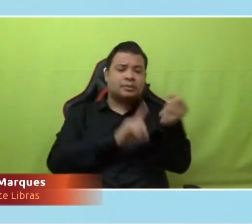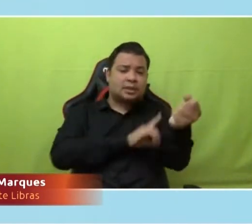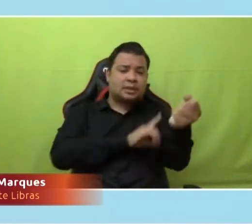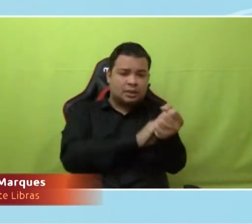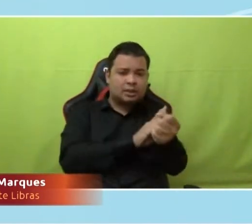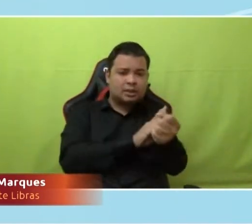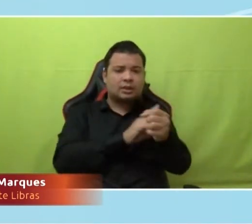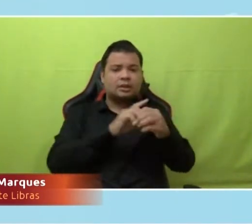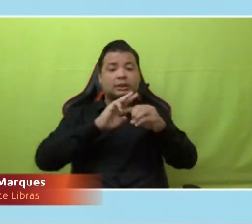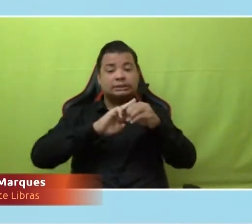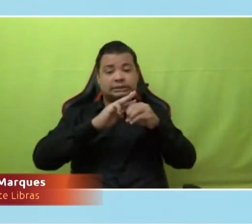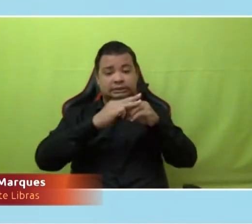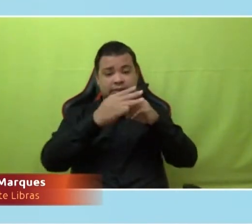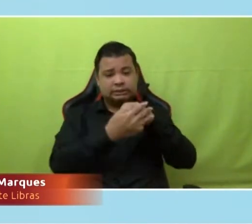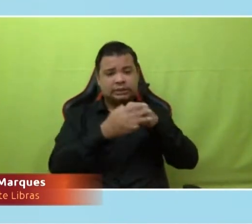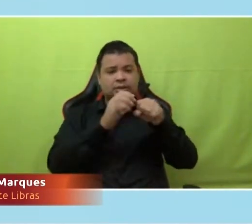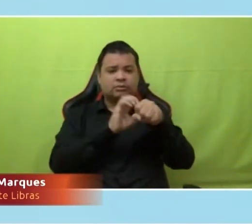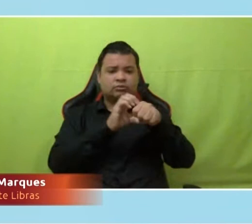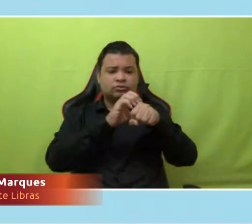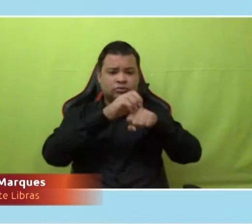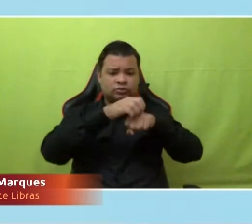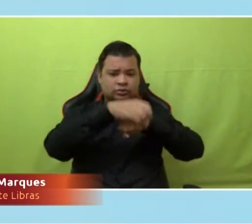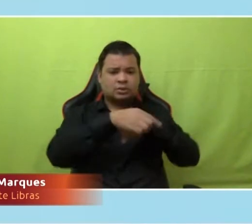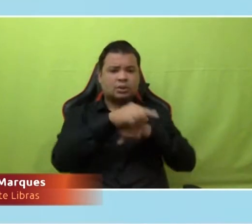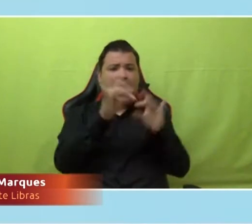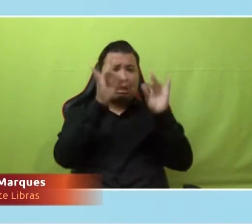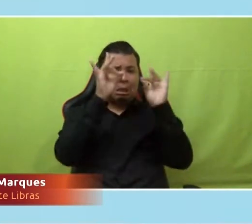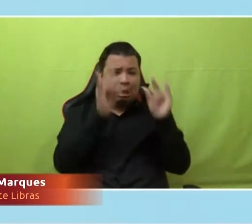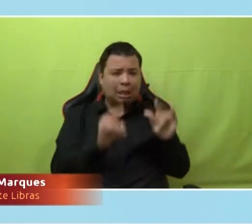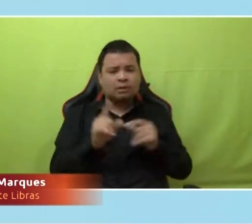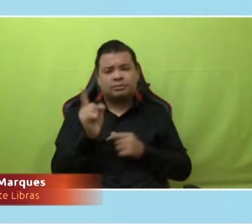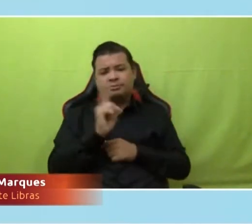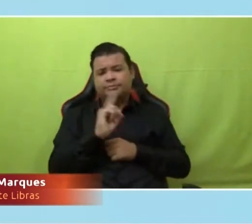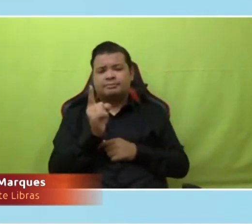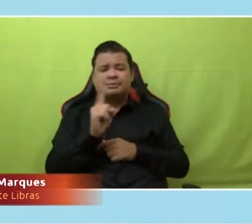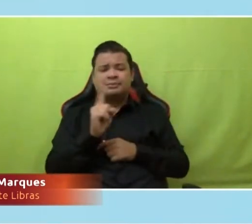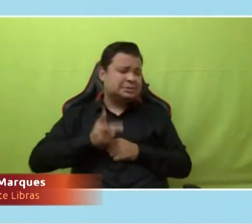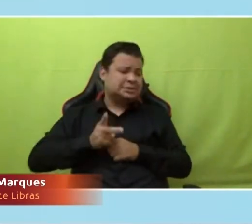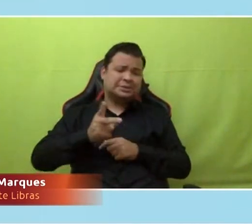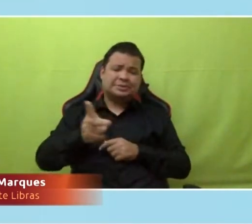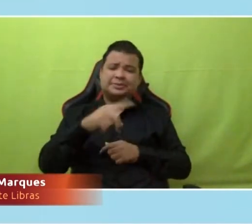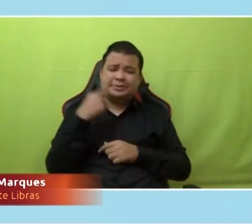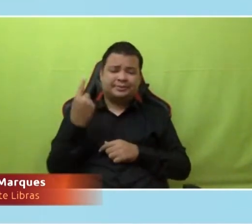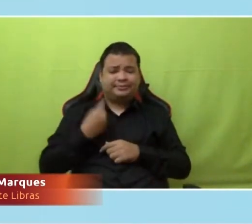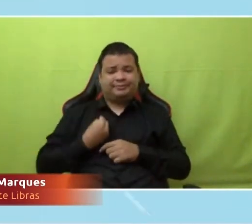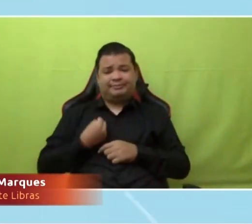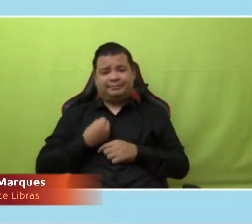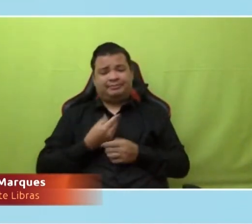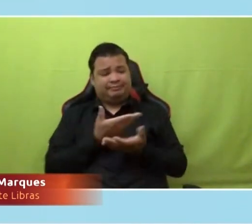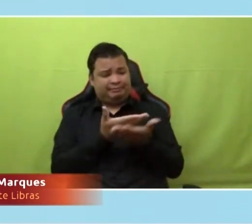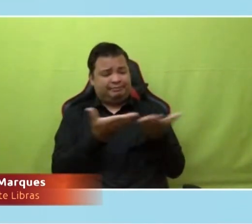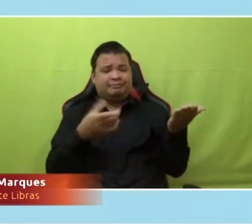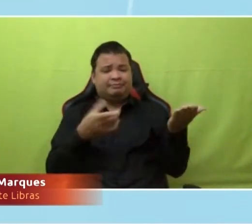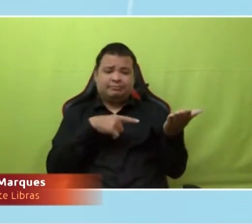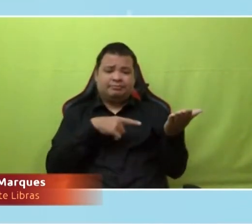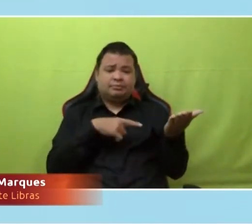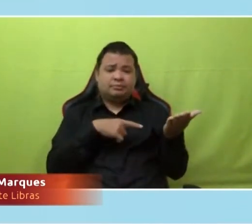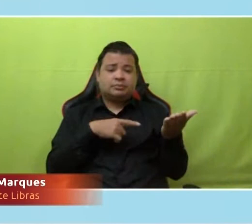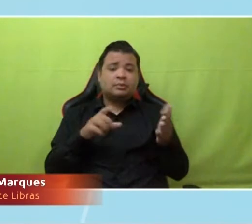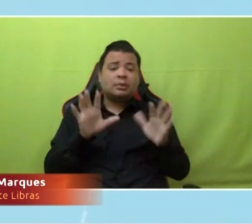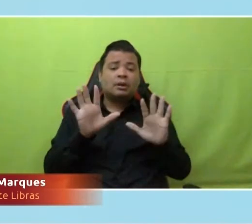especialmente dengue, elas não vão embora. Elas fazem parte do nosso dia a dia. Talvez, com toda essa preocupação, tenha